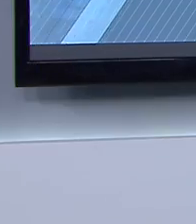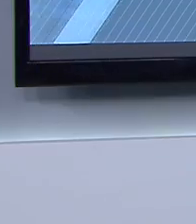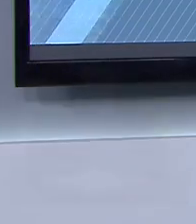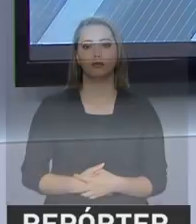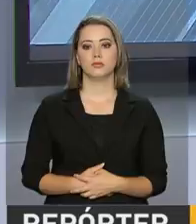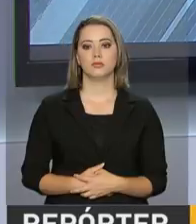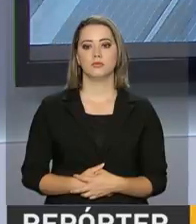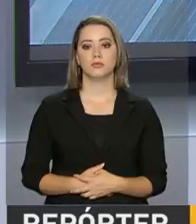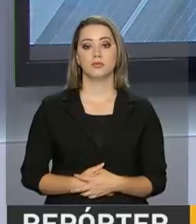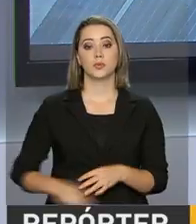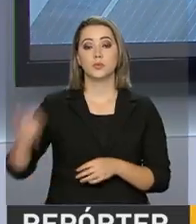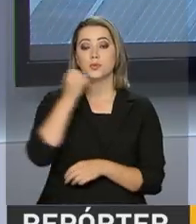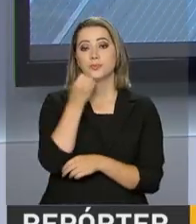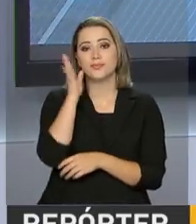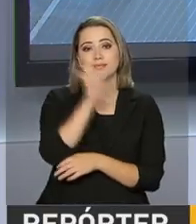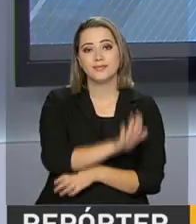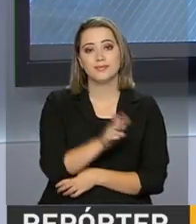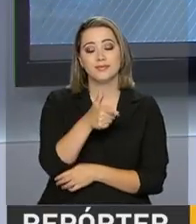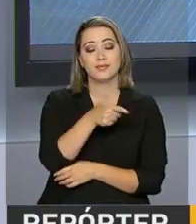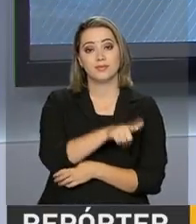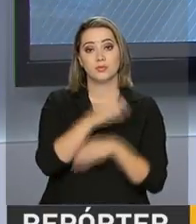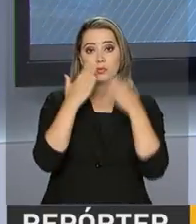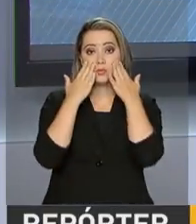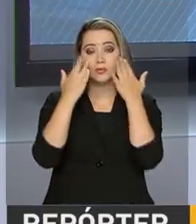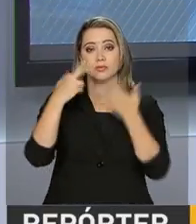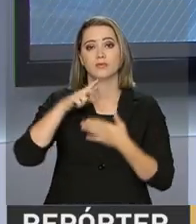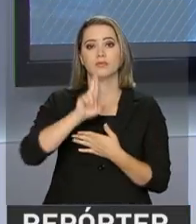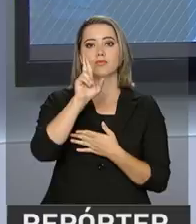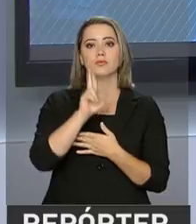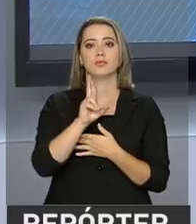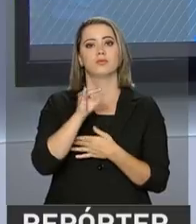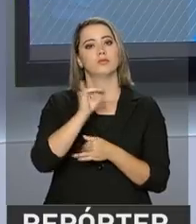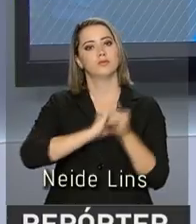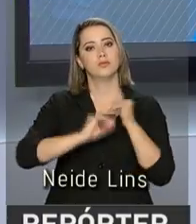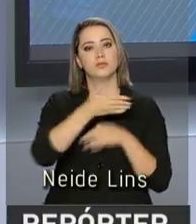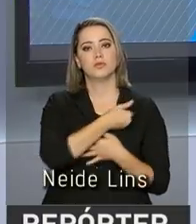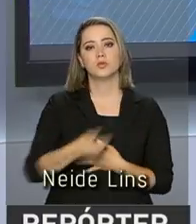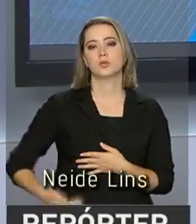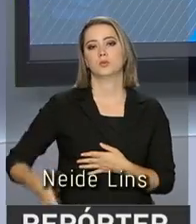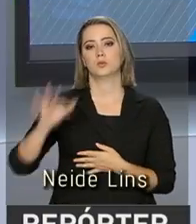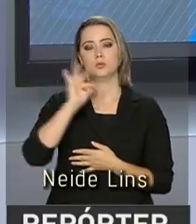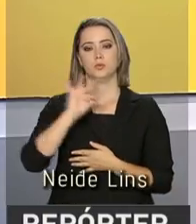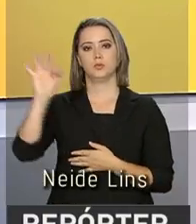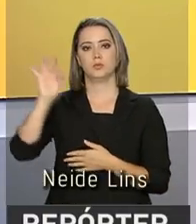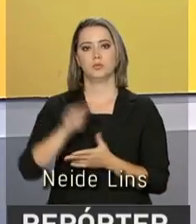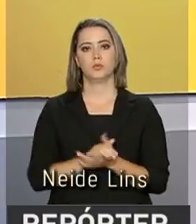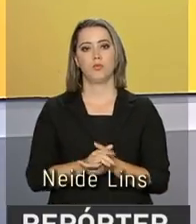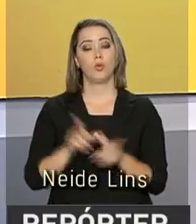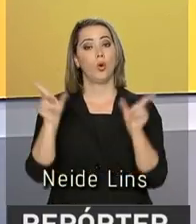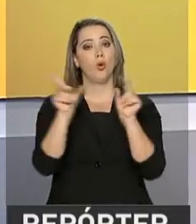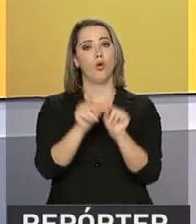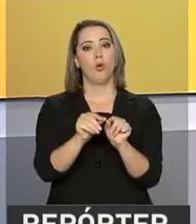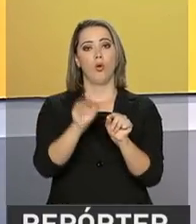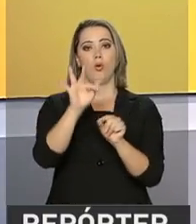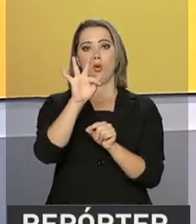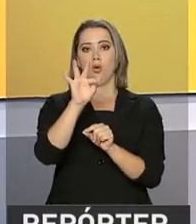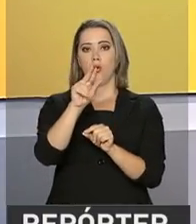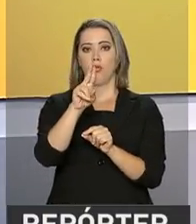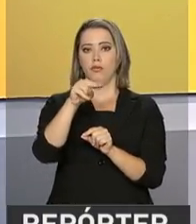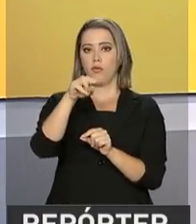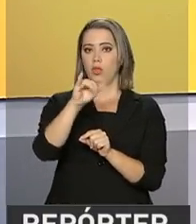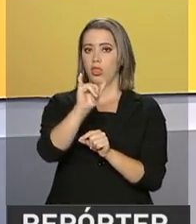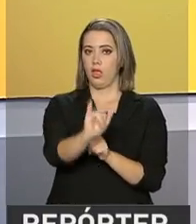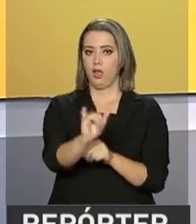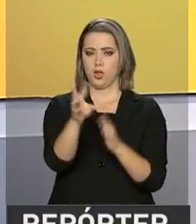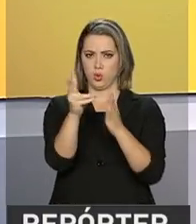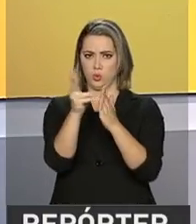olá boa tarde repórter nbr está de volta com as notícias do governo federal a funai fundação nacional do índio